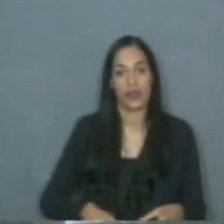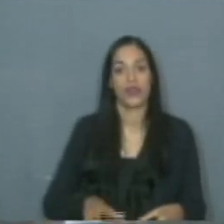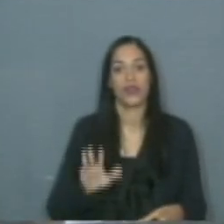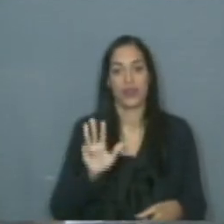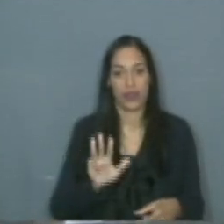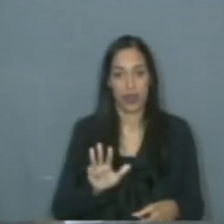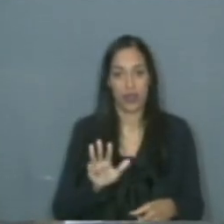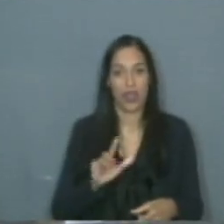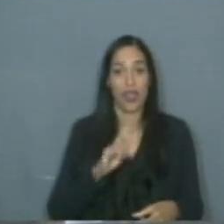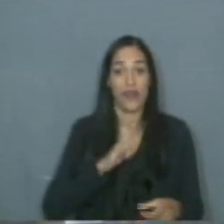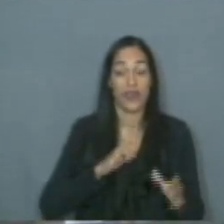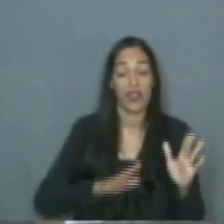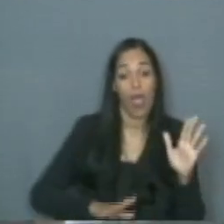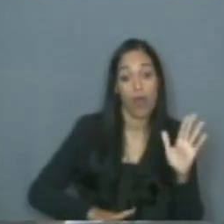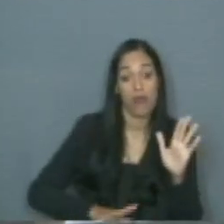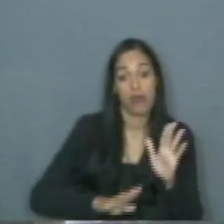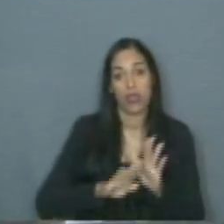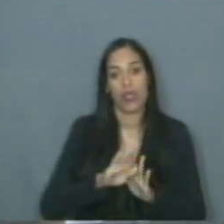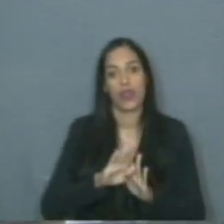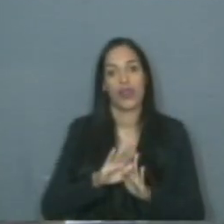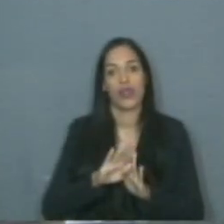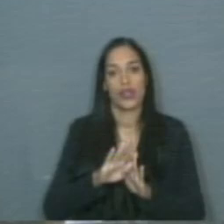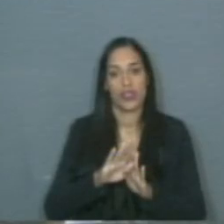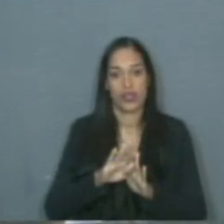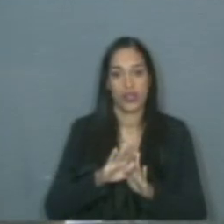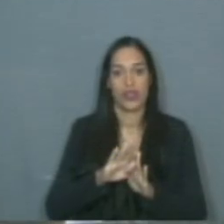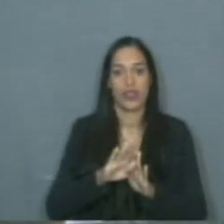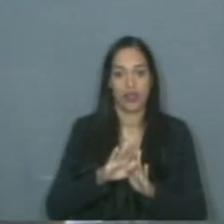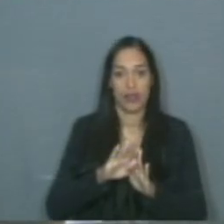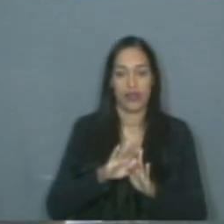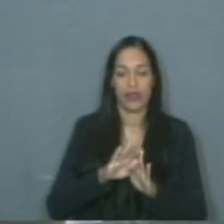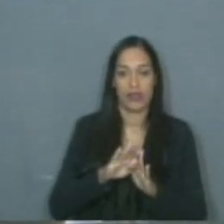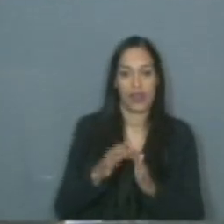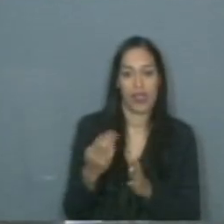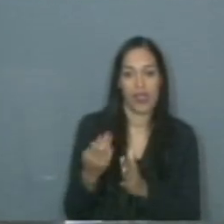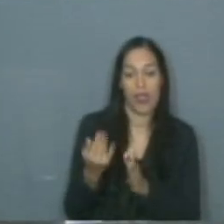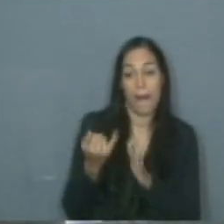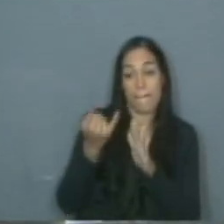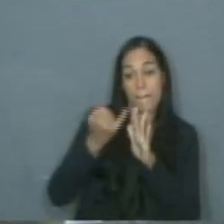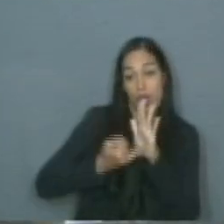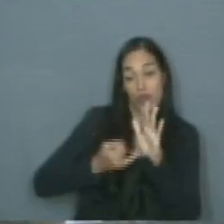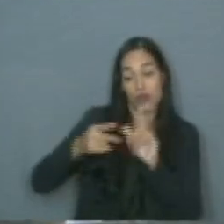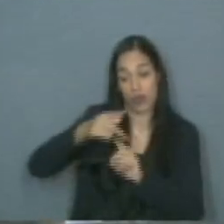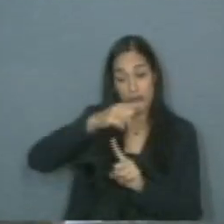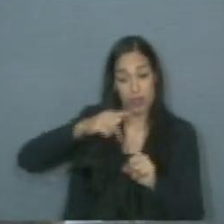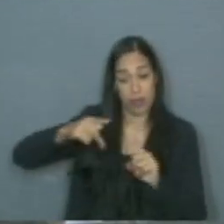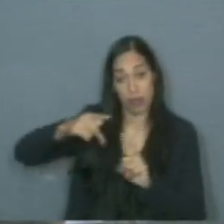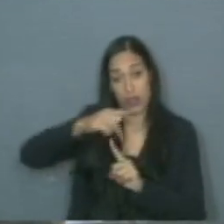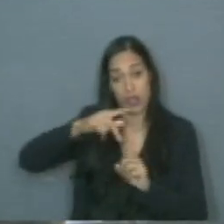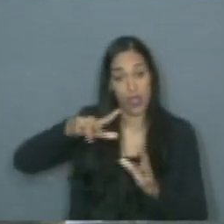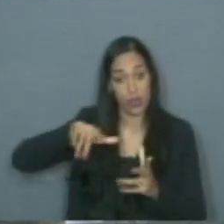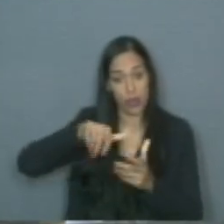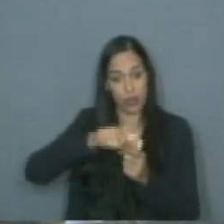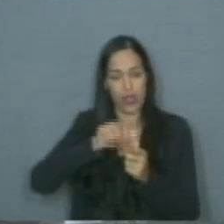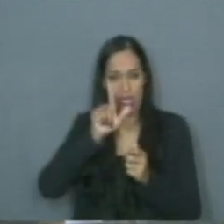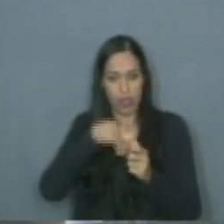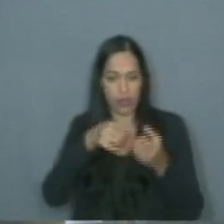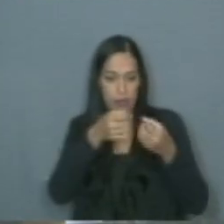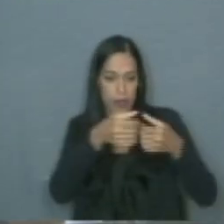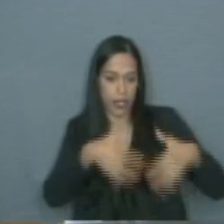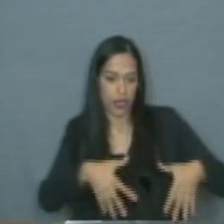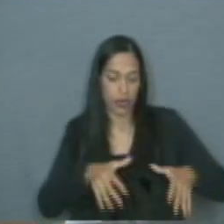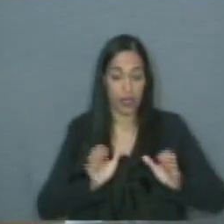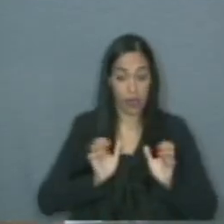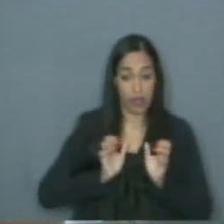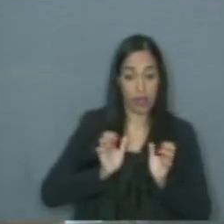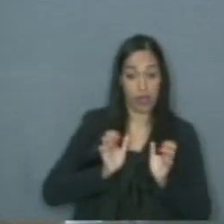das maiores cargas tributárias do mundo. Mas será que isso realmente prejudica os super ricos? Ou vai